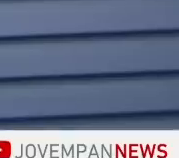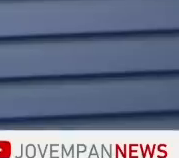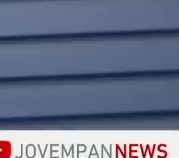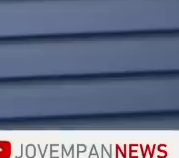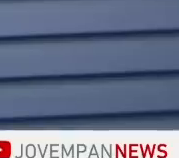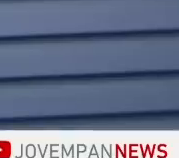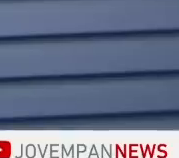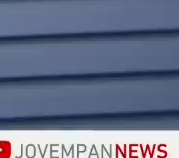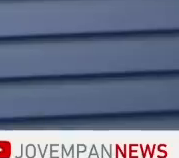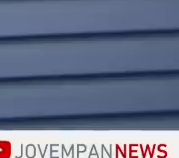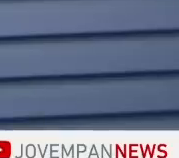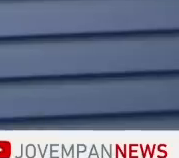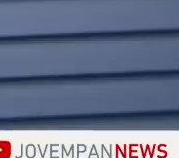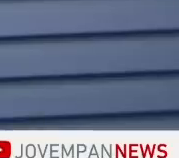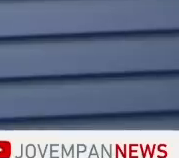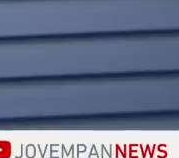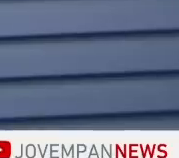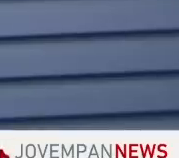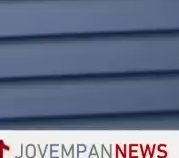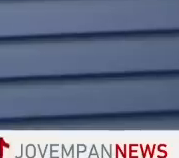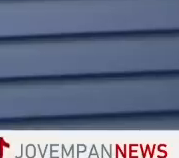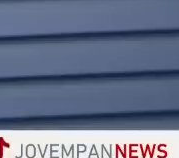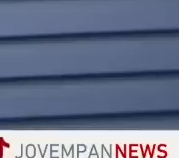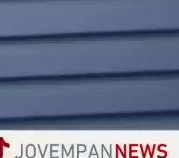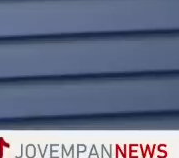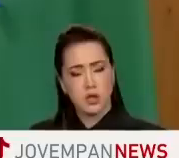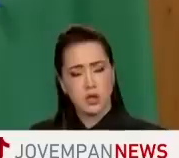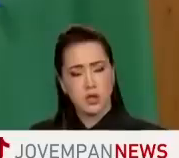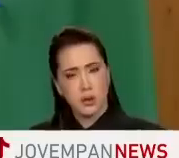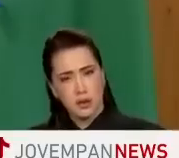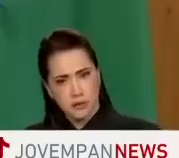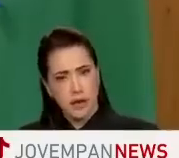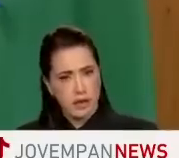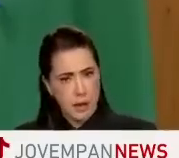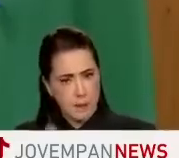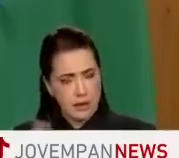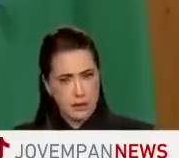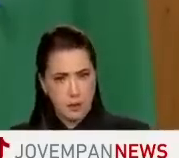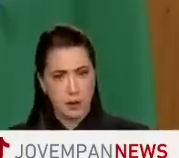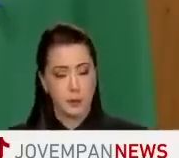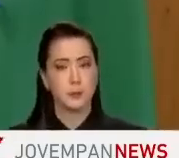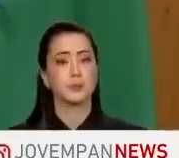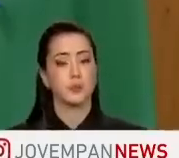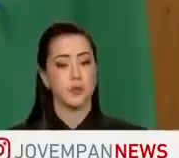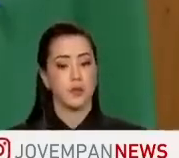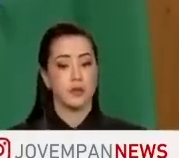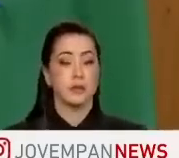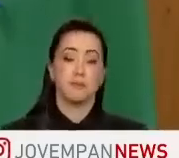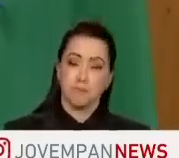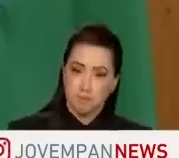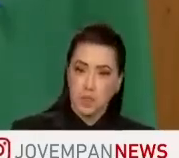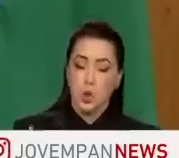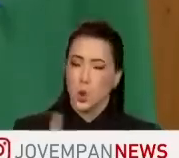mesma entrevista ele também chamou o impeachment da ex-presidente Dilma Rousseff de golpe nós temos aproximadamente 14